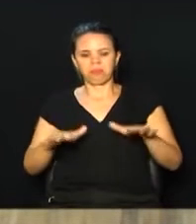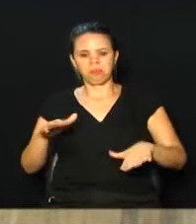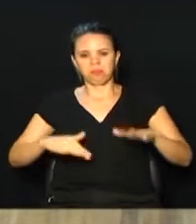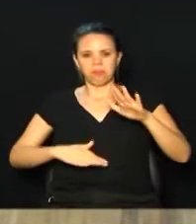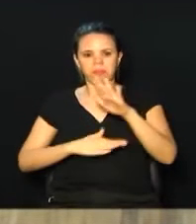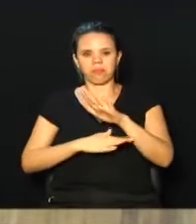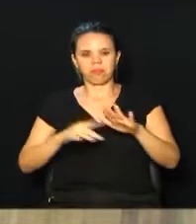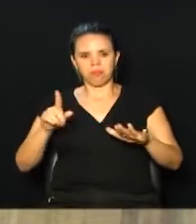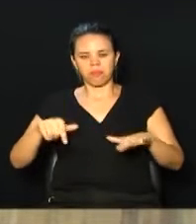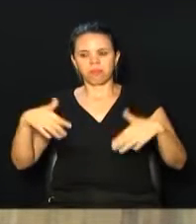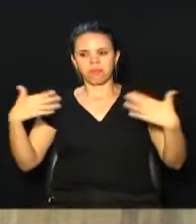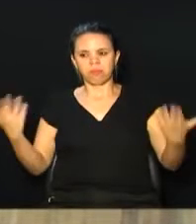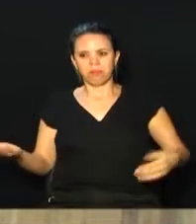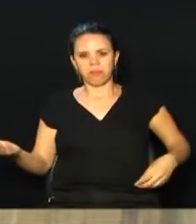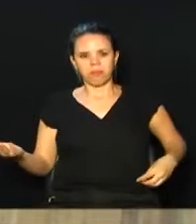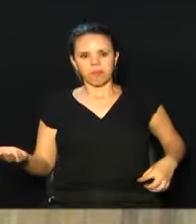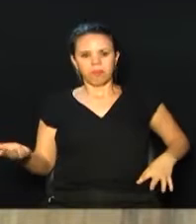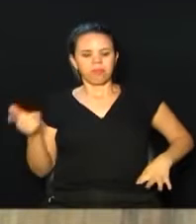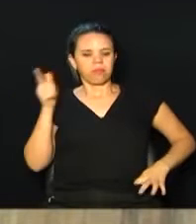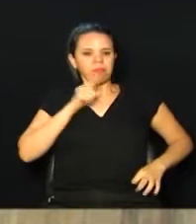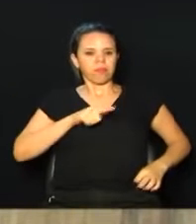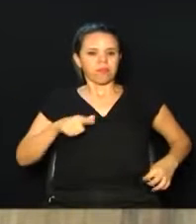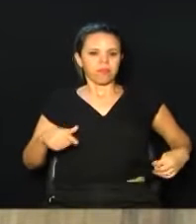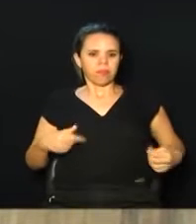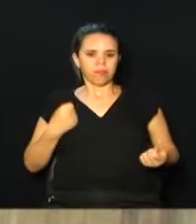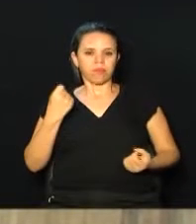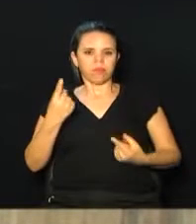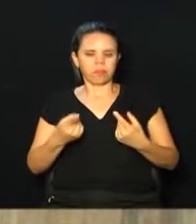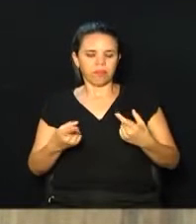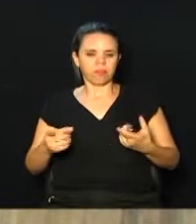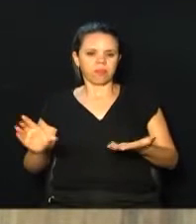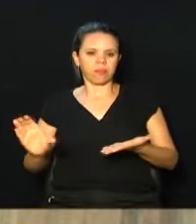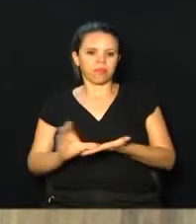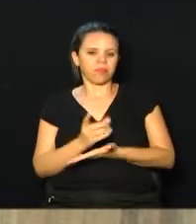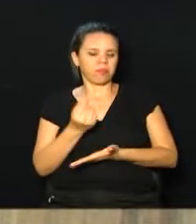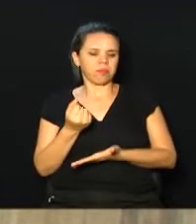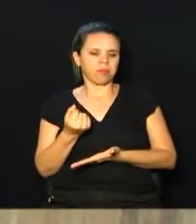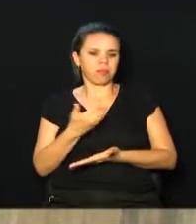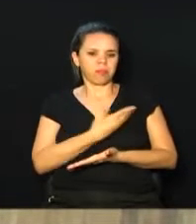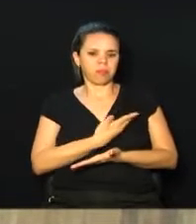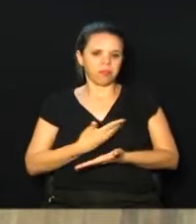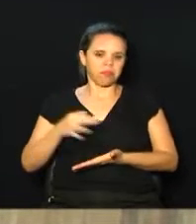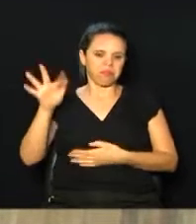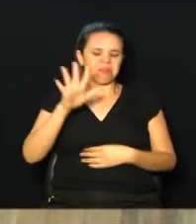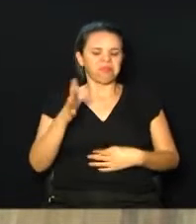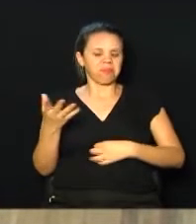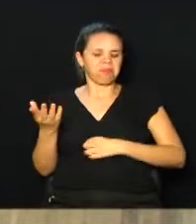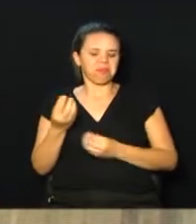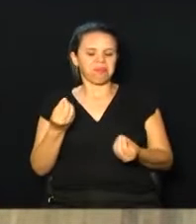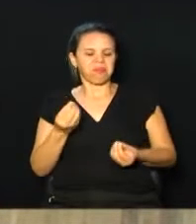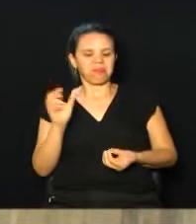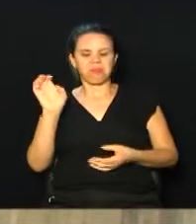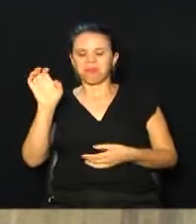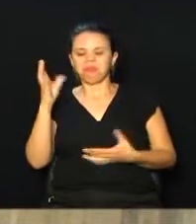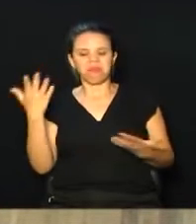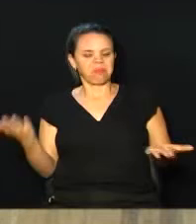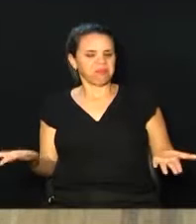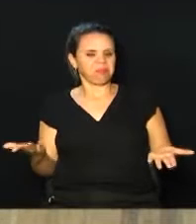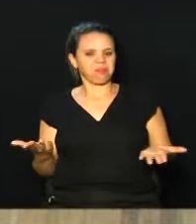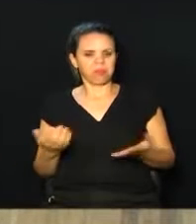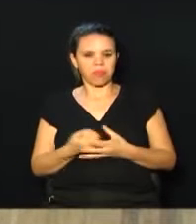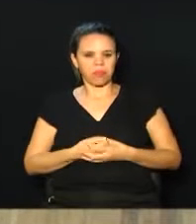vai ser quando nós conseguimos algum tipo de crédito do governo federal ou do governo do estado, que